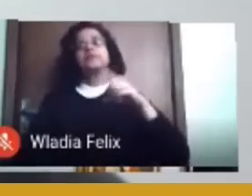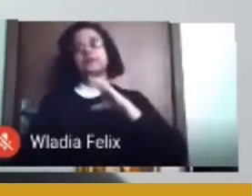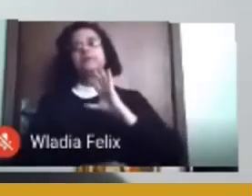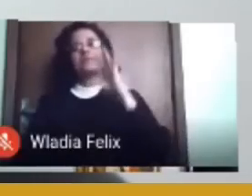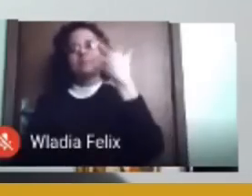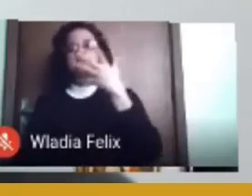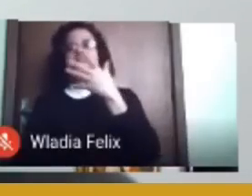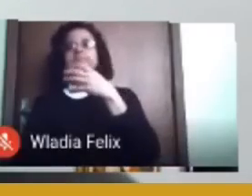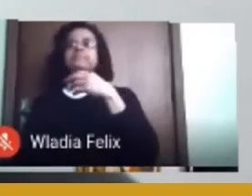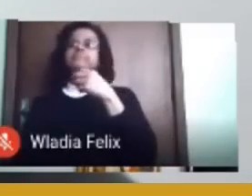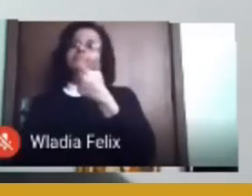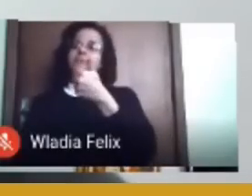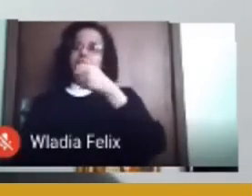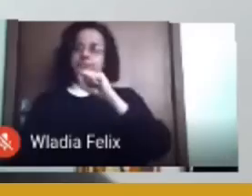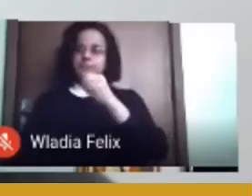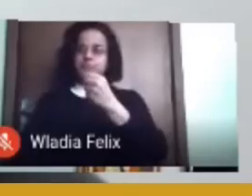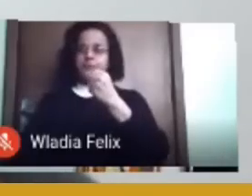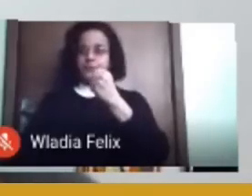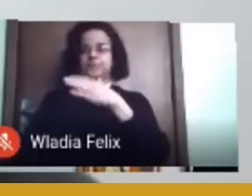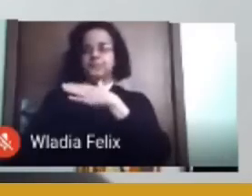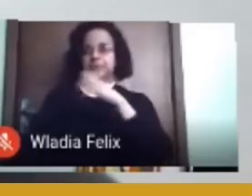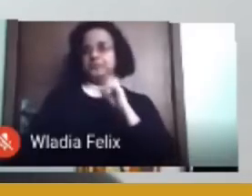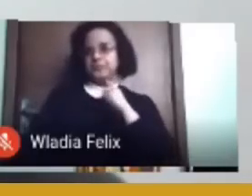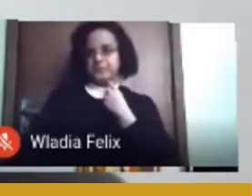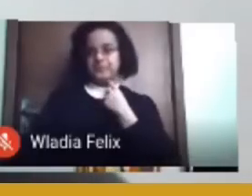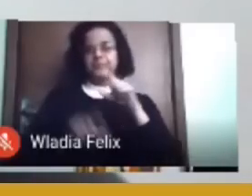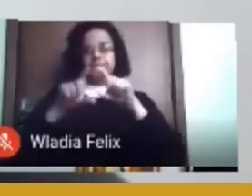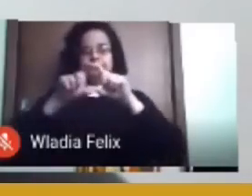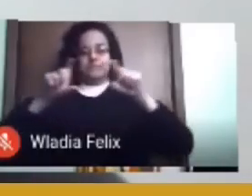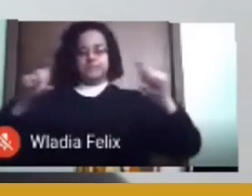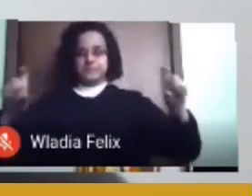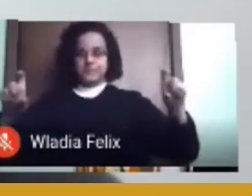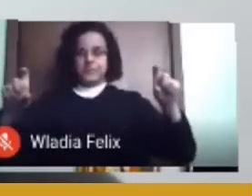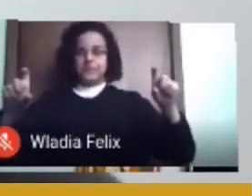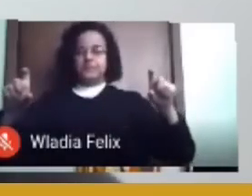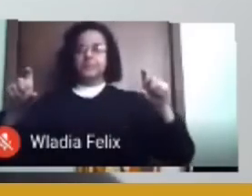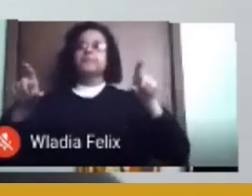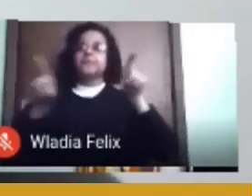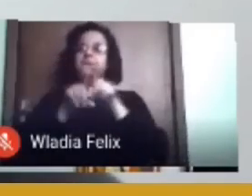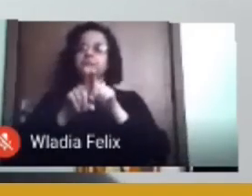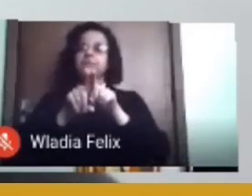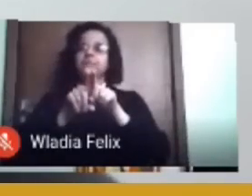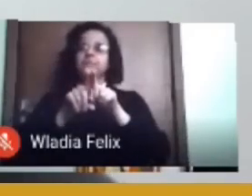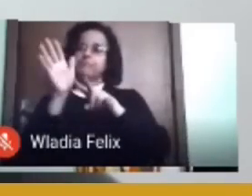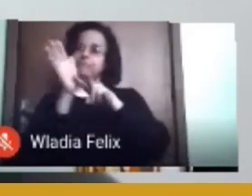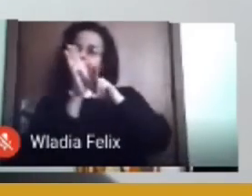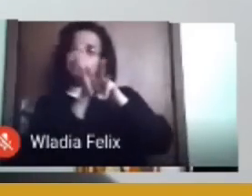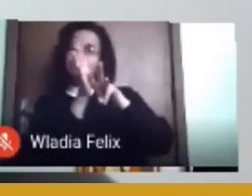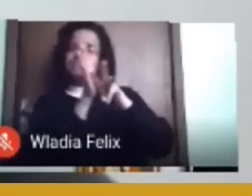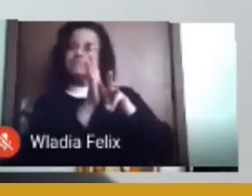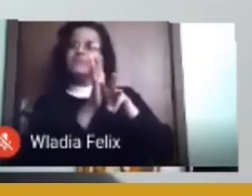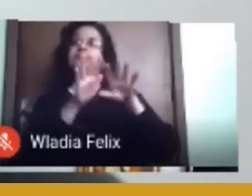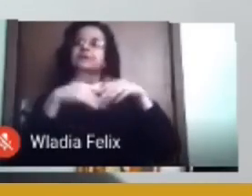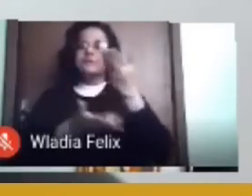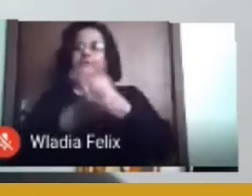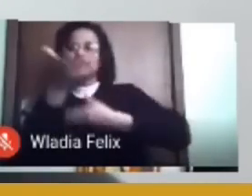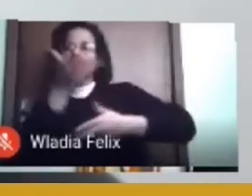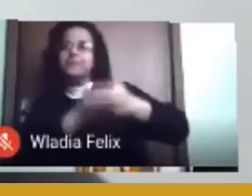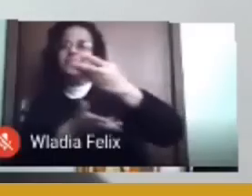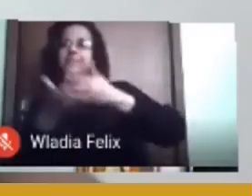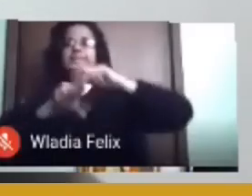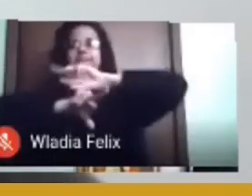marcio.1808@hotmail.com. Caso alguém queira trocar figurinha, trocar materiais, eu me coloco à disposição, inteiramente à disposição,